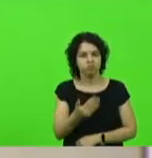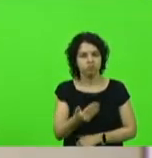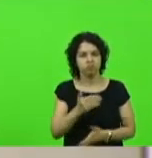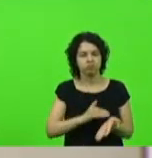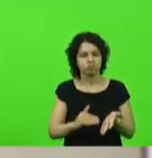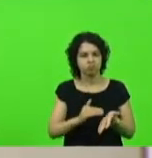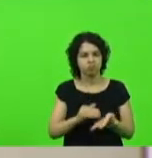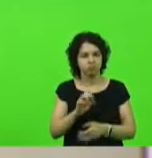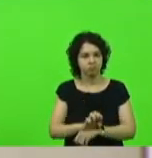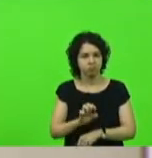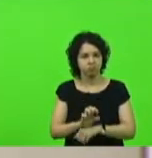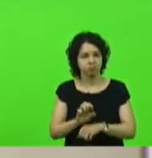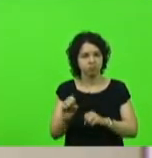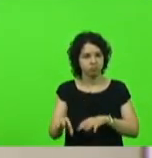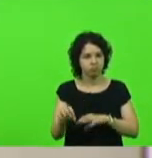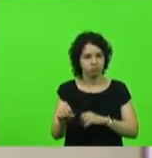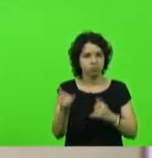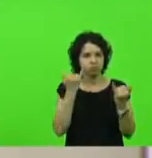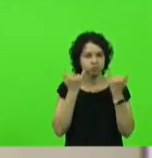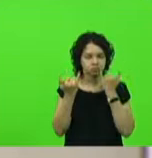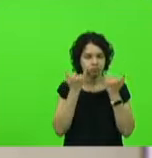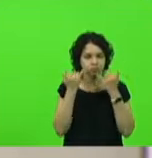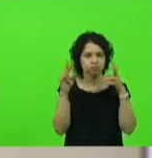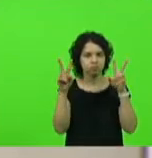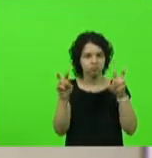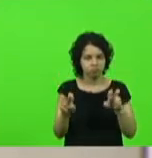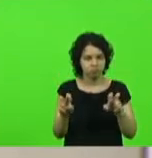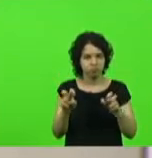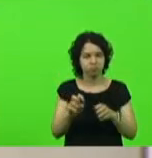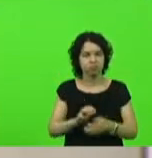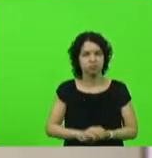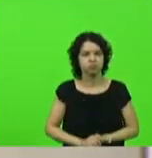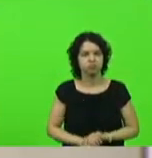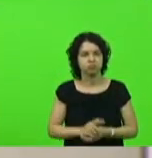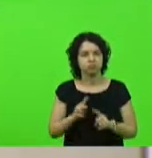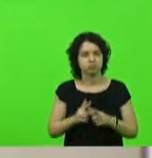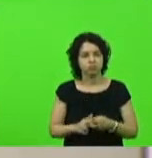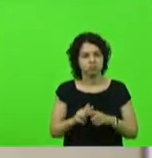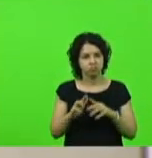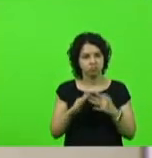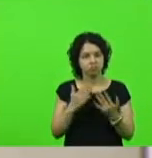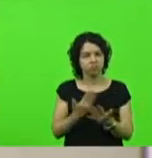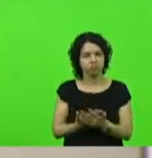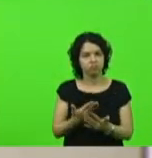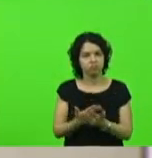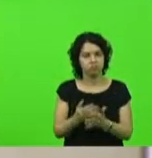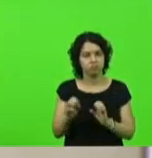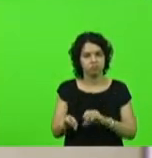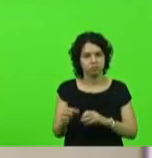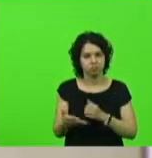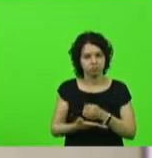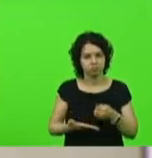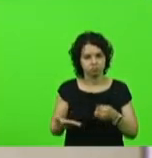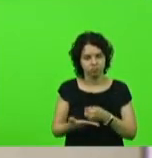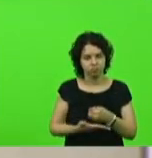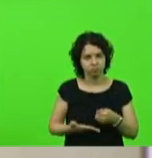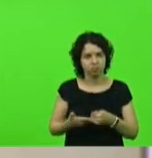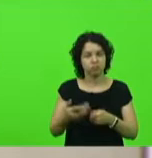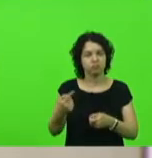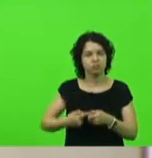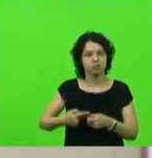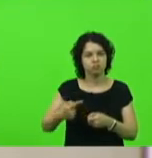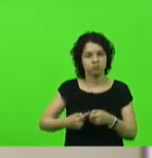secretário de Estado da Educação informações acerca da reforma da escola de Educação Básica Raulino Horn, localizada no município de